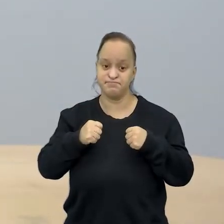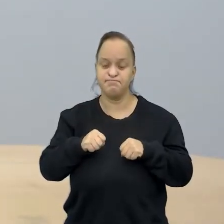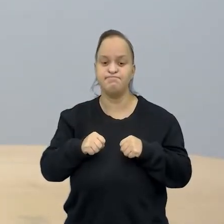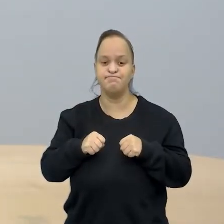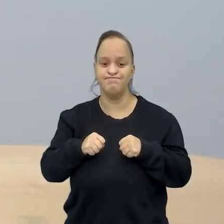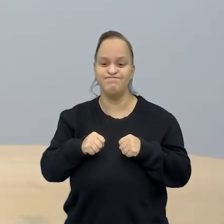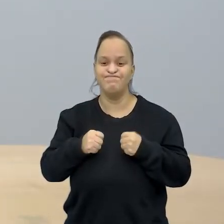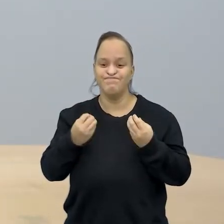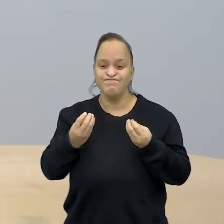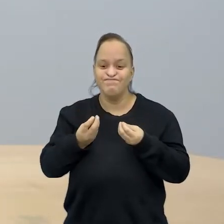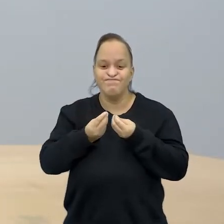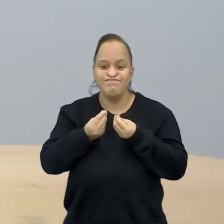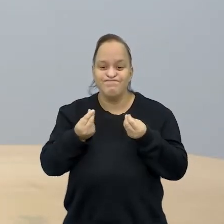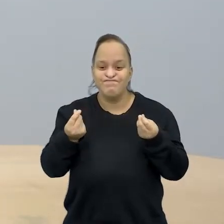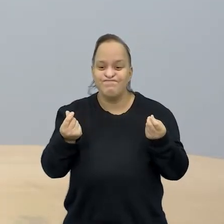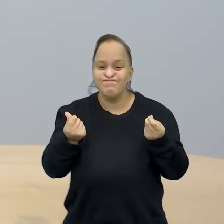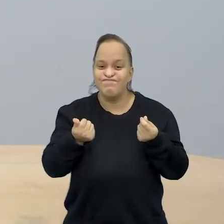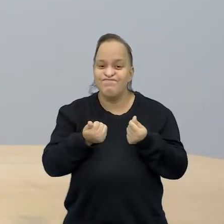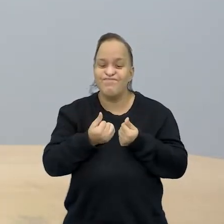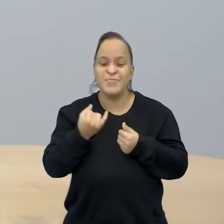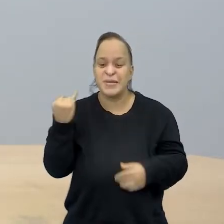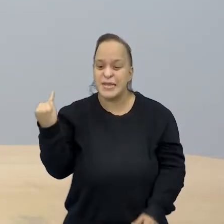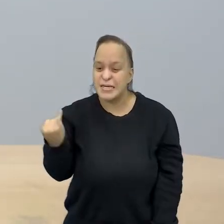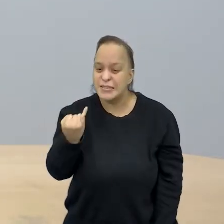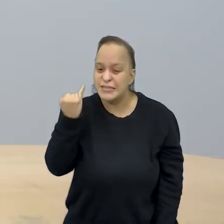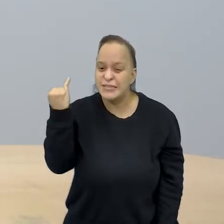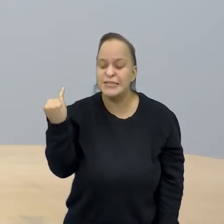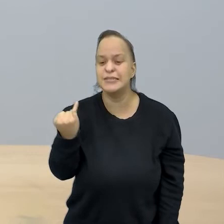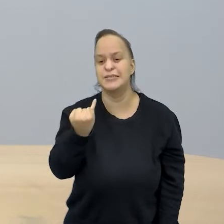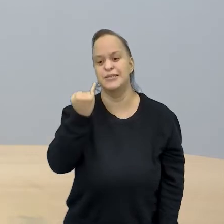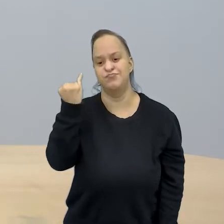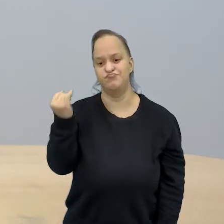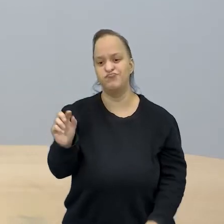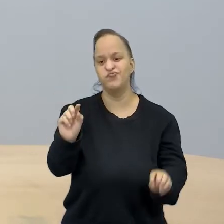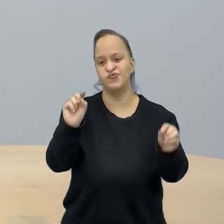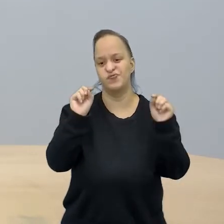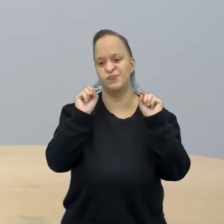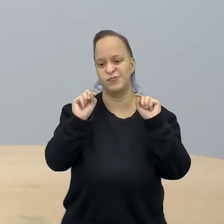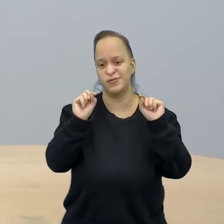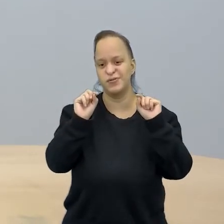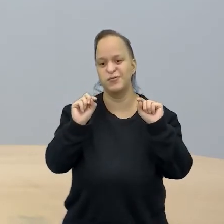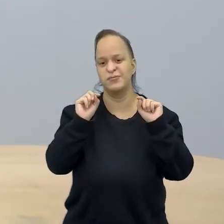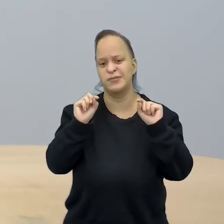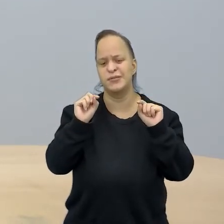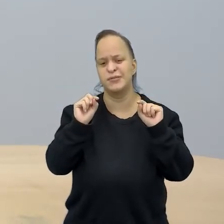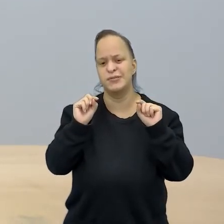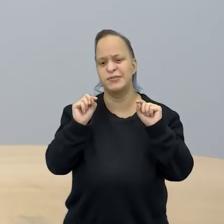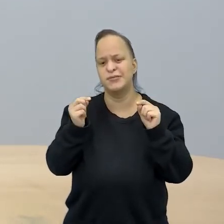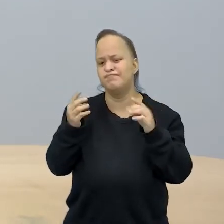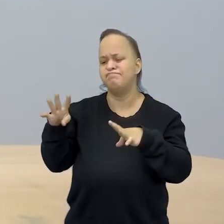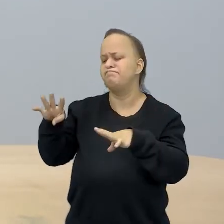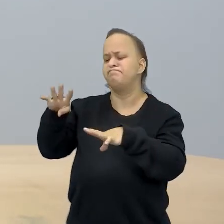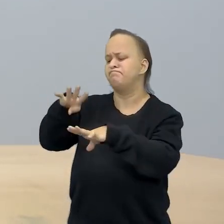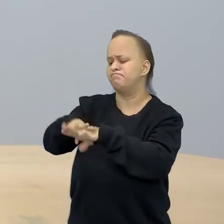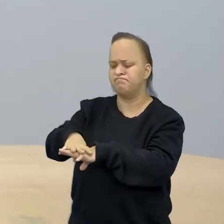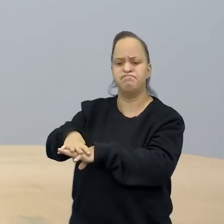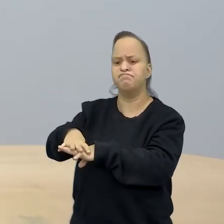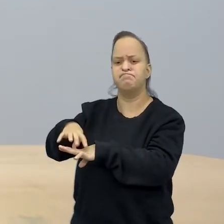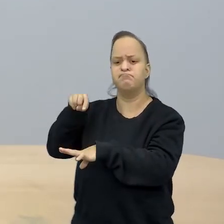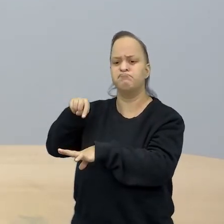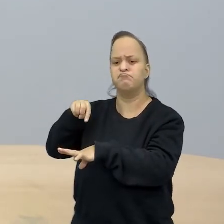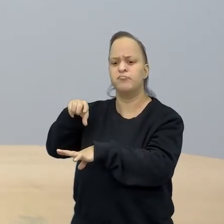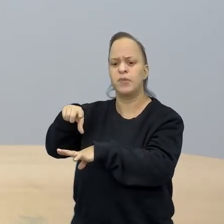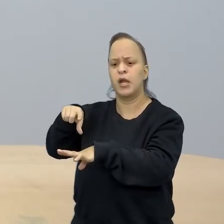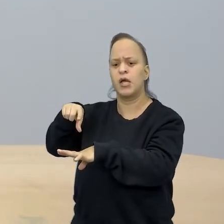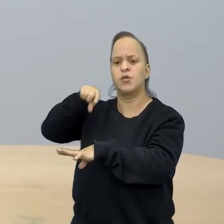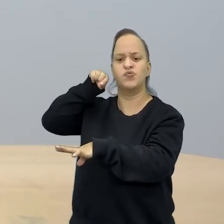pista essencial, né, segundo Foucault, para a gente entender por que as prisões tornaram-se opções